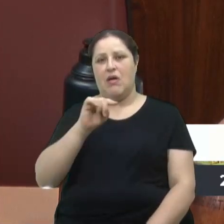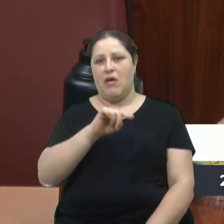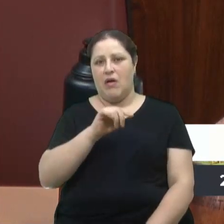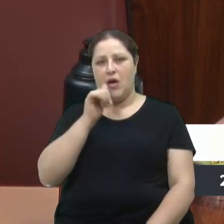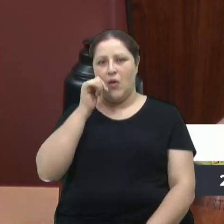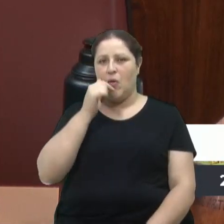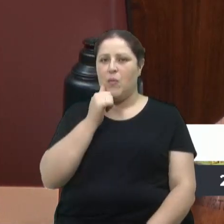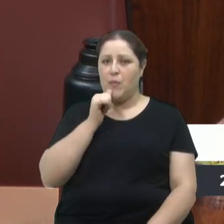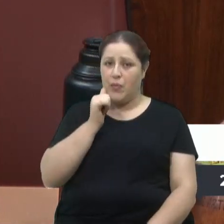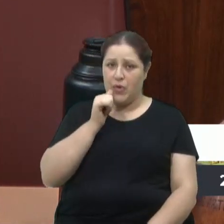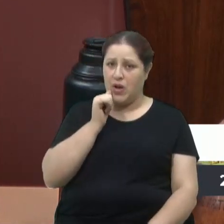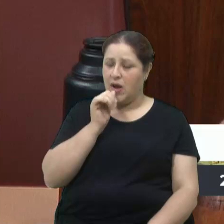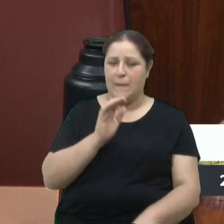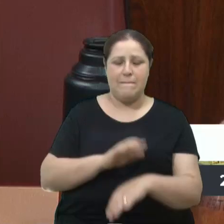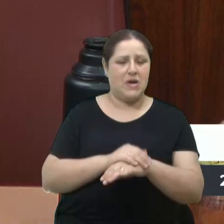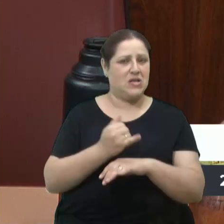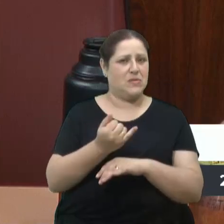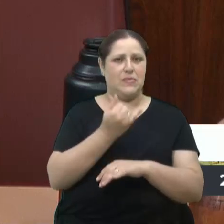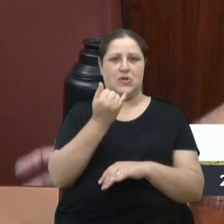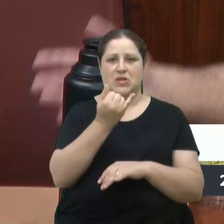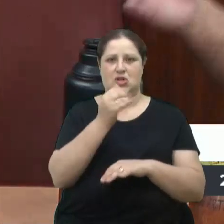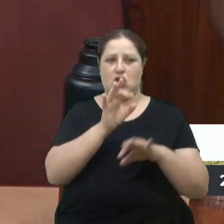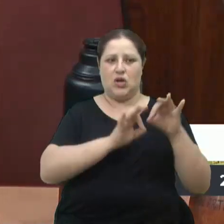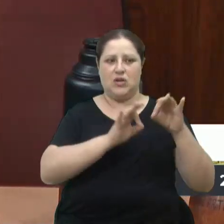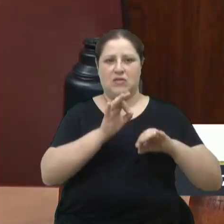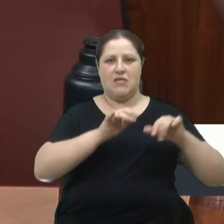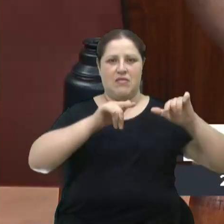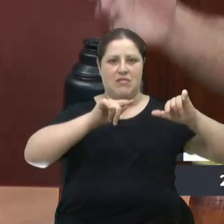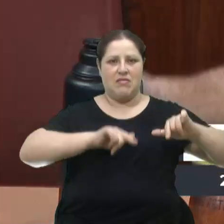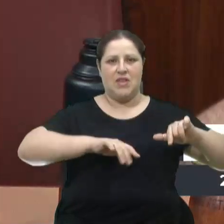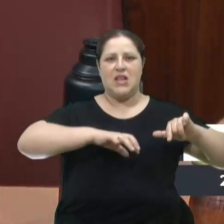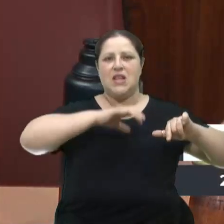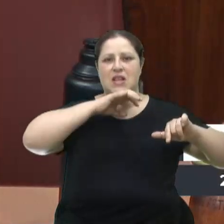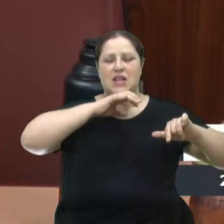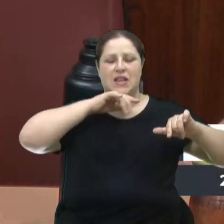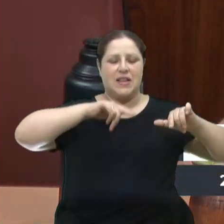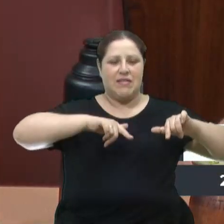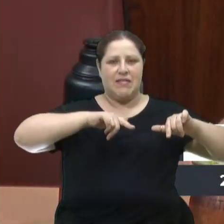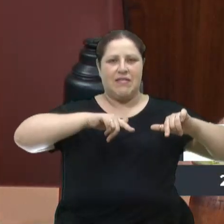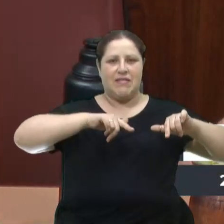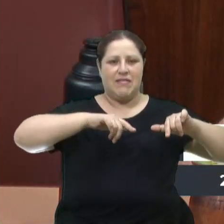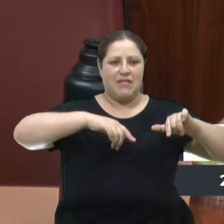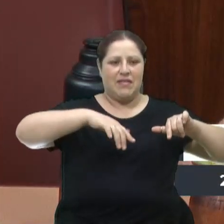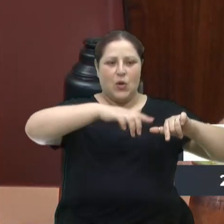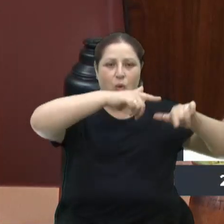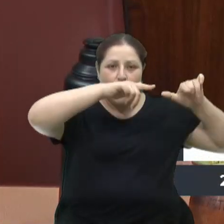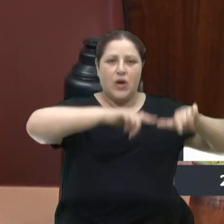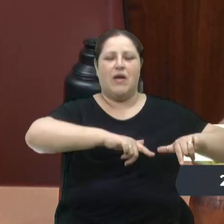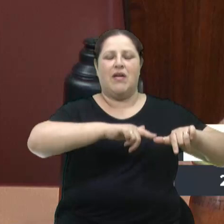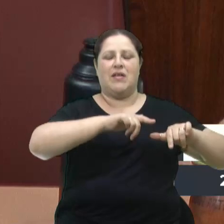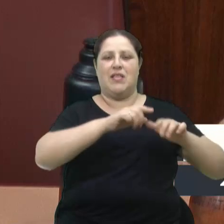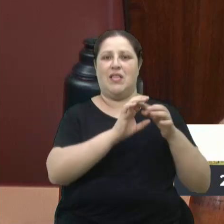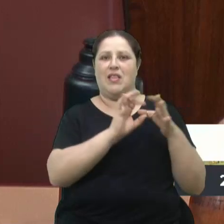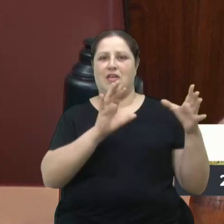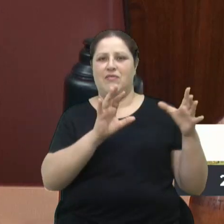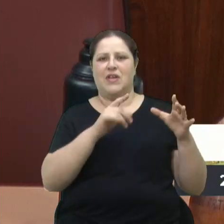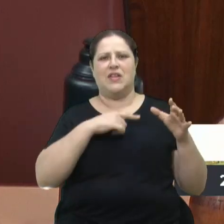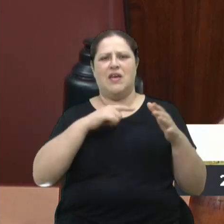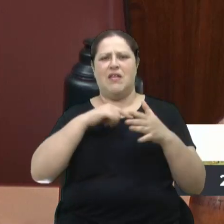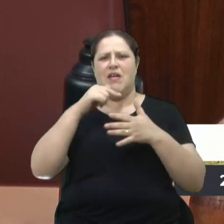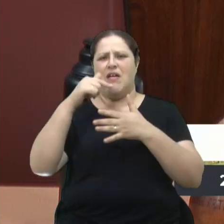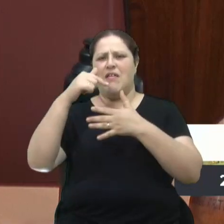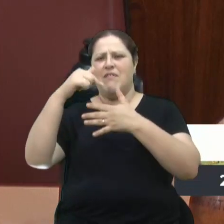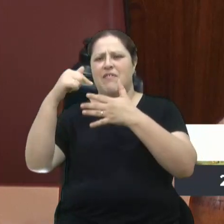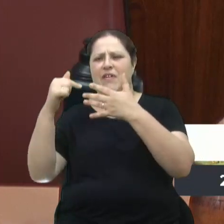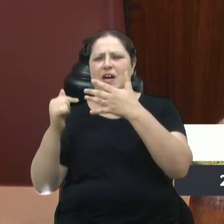o Zumbi para a organização daquele território livre, como várias dessas outras 13 mulheres que